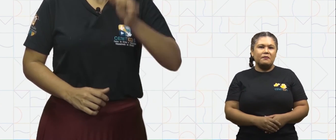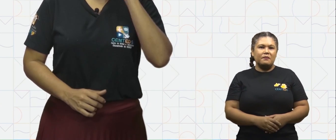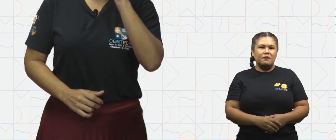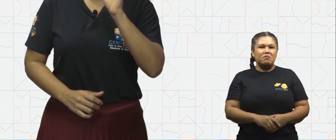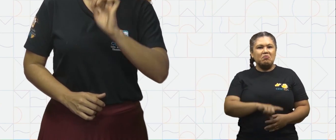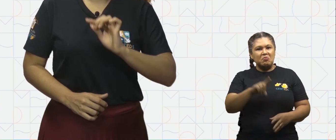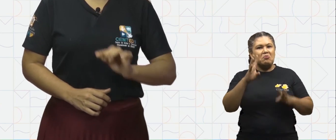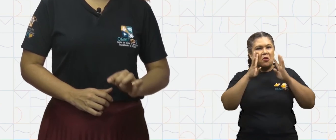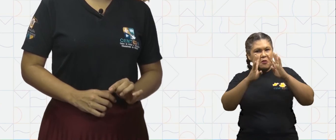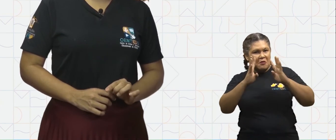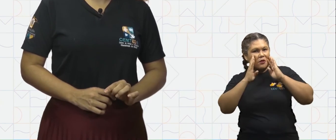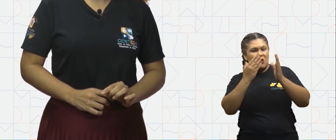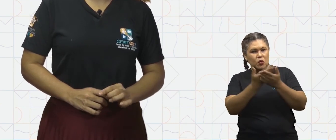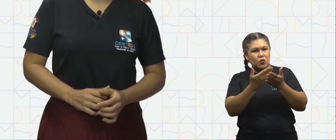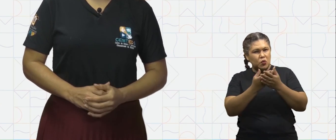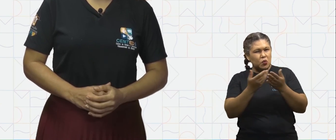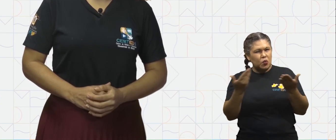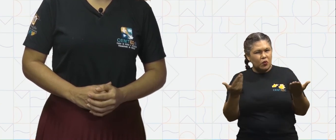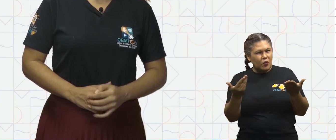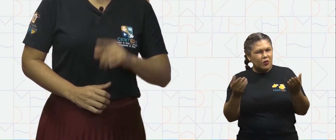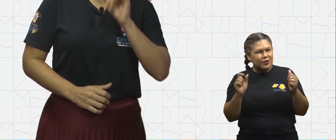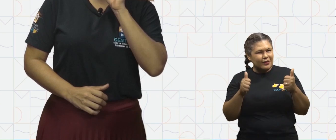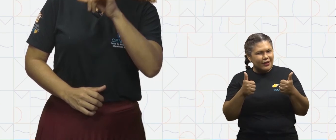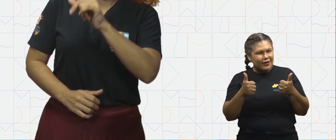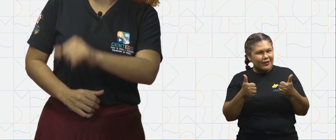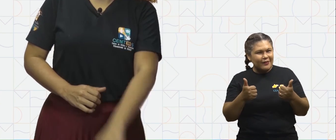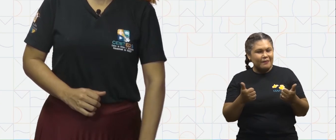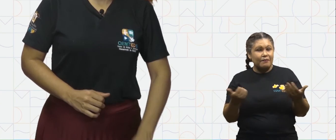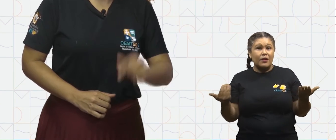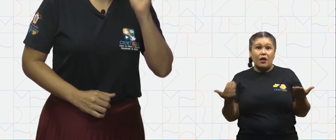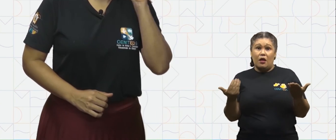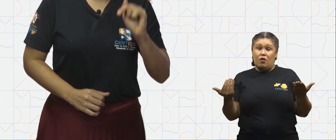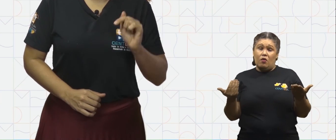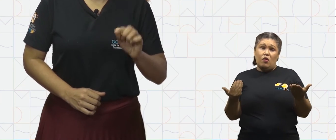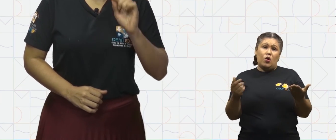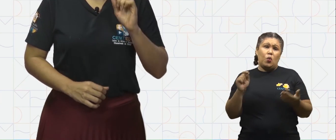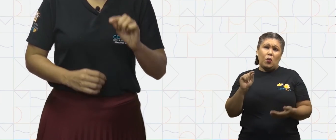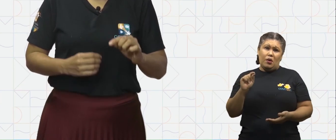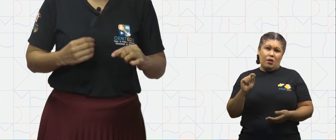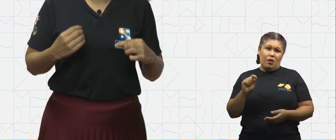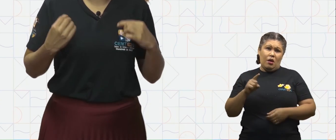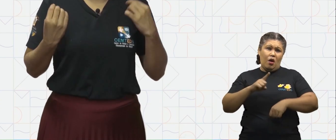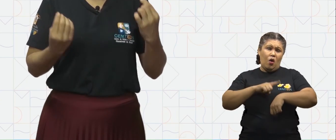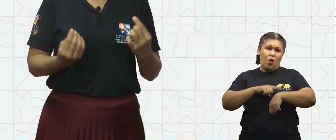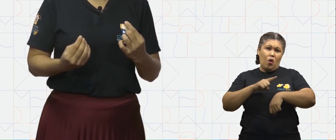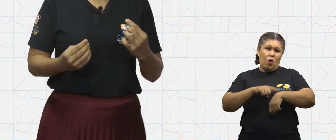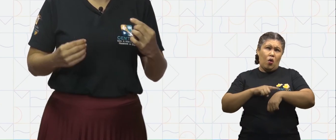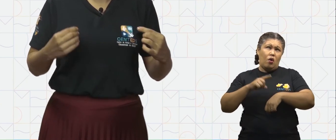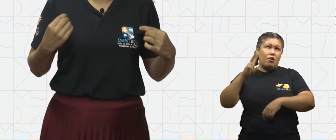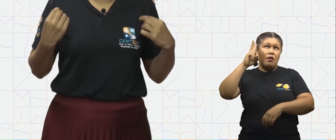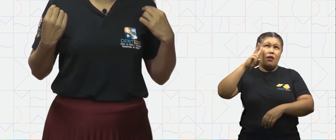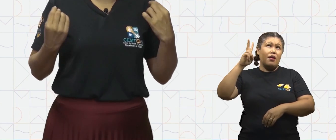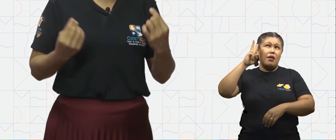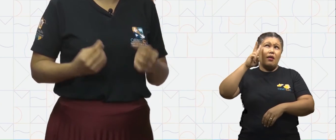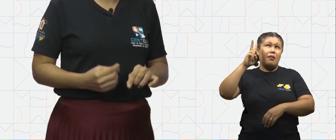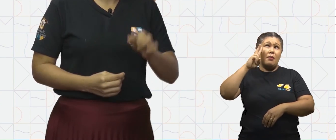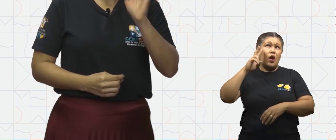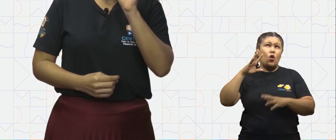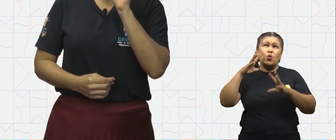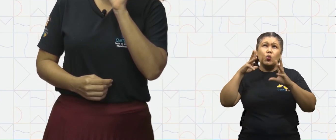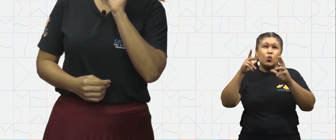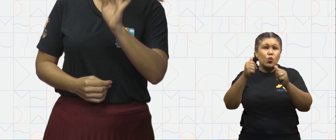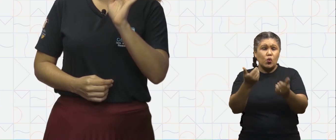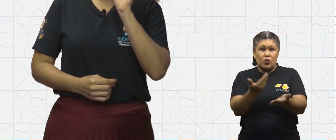atividades. Você prestou atenção mesmo, hein? Mas agora chegou a hora de